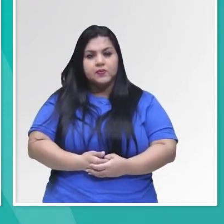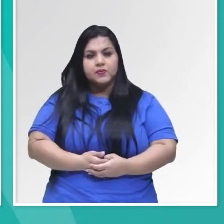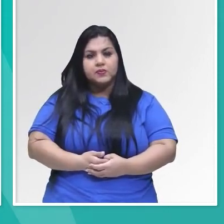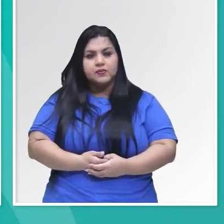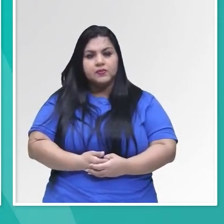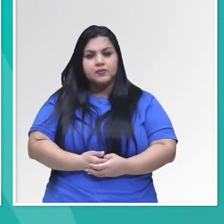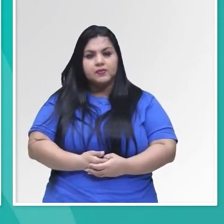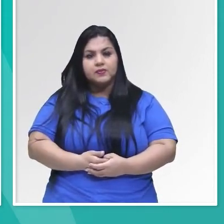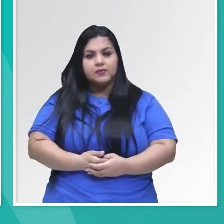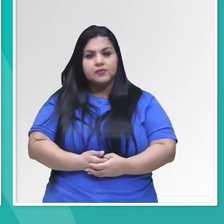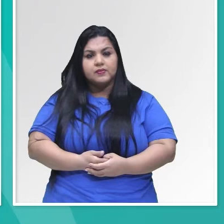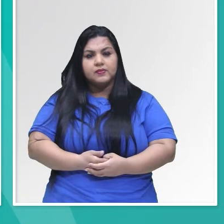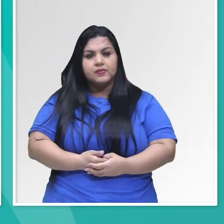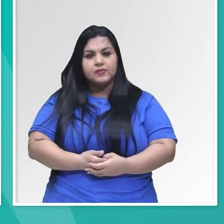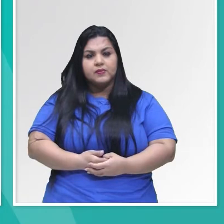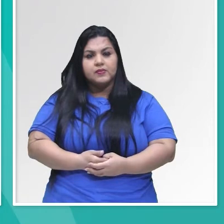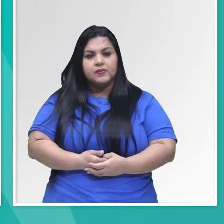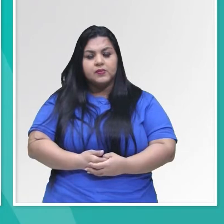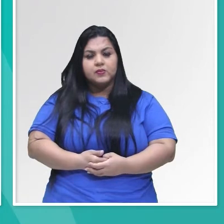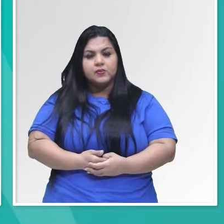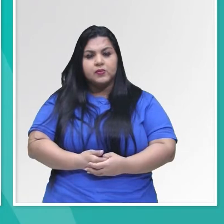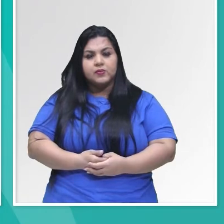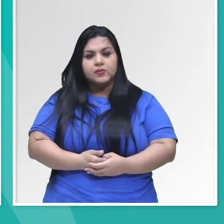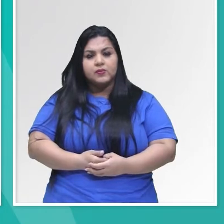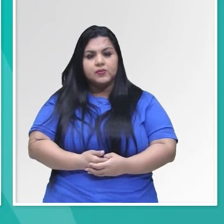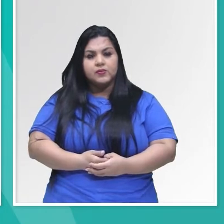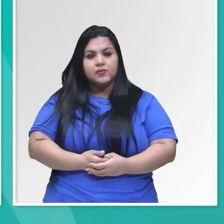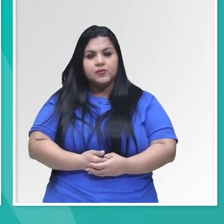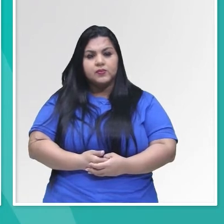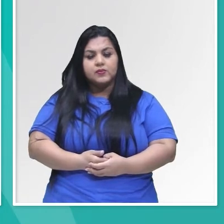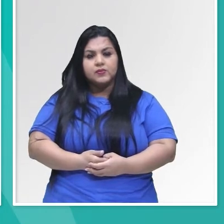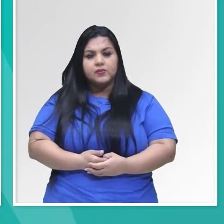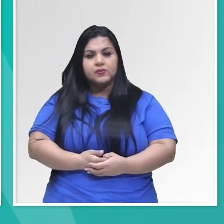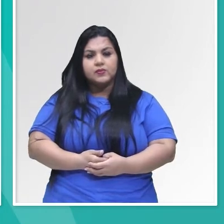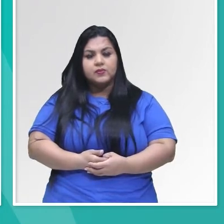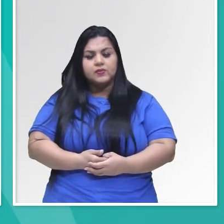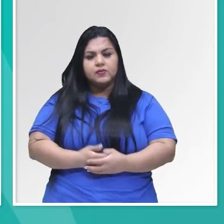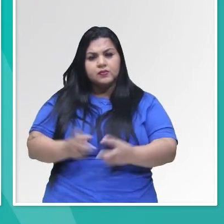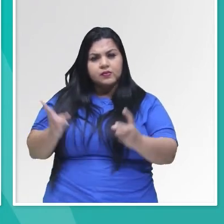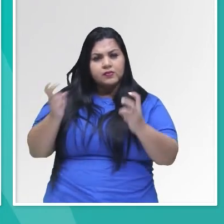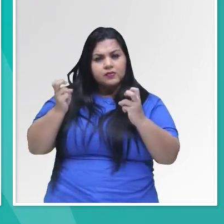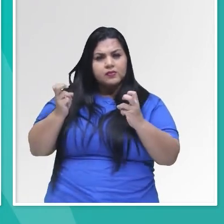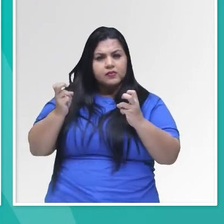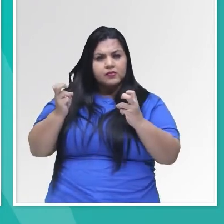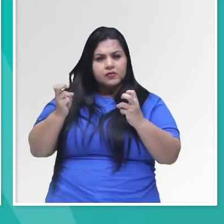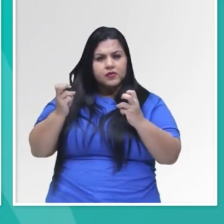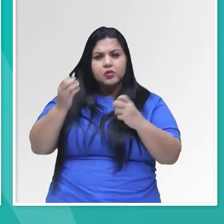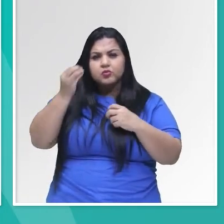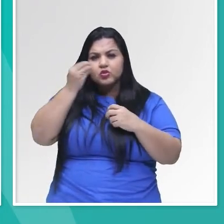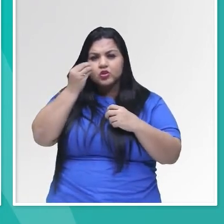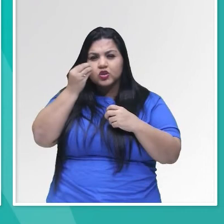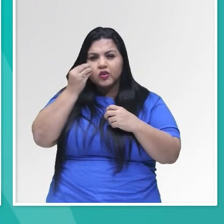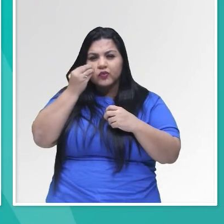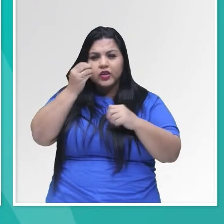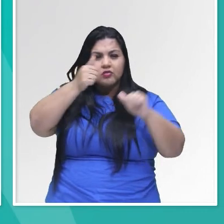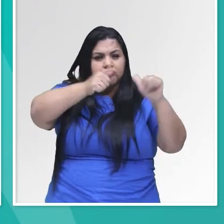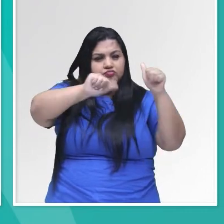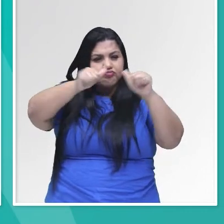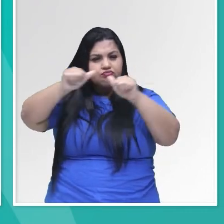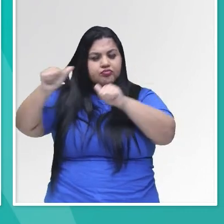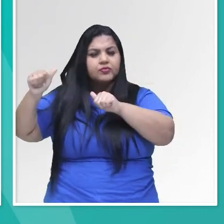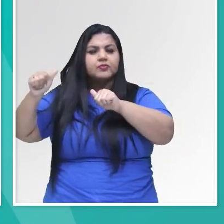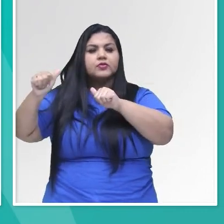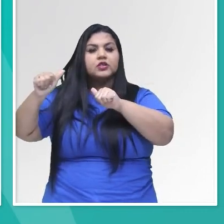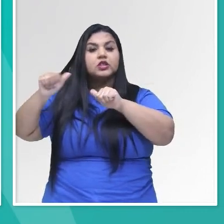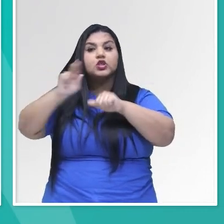Percebeu? Tá observando? Analisa, exatamente. Tem que analisar.